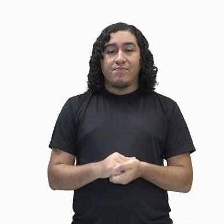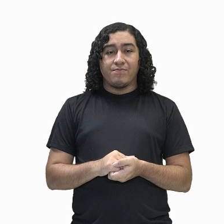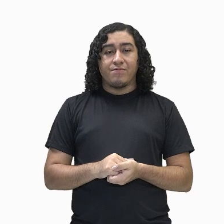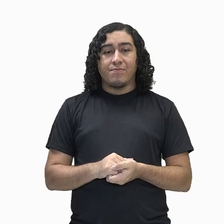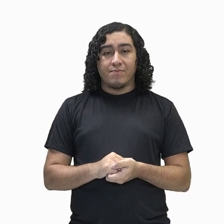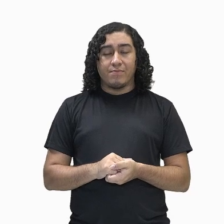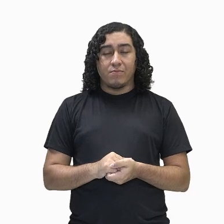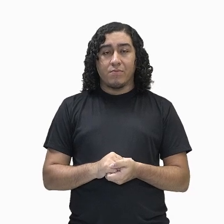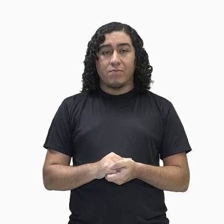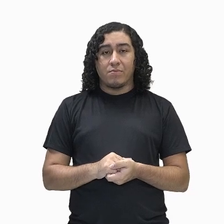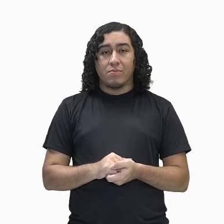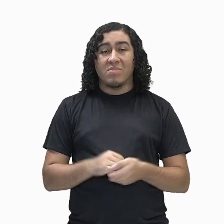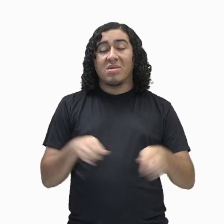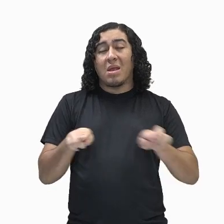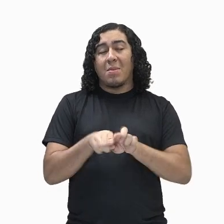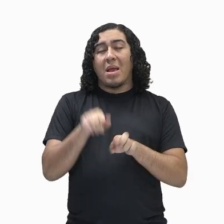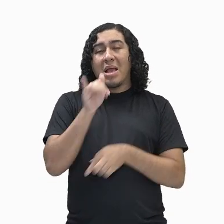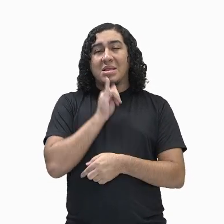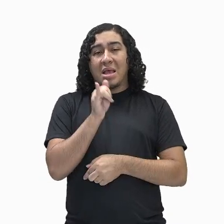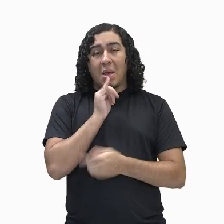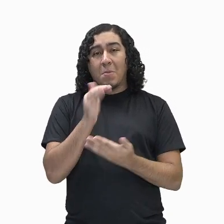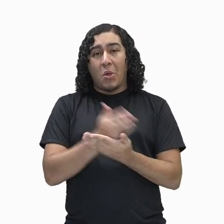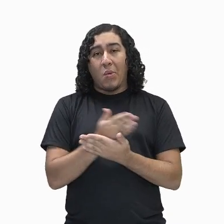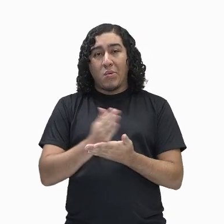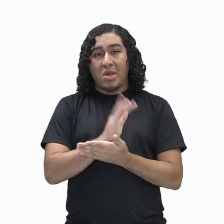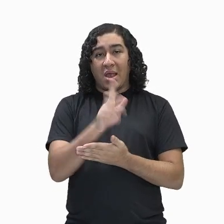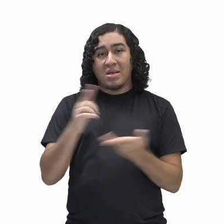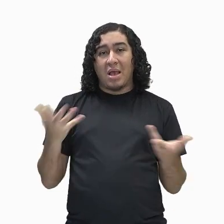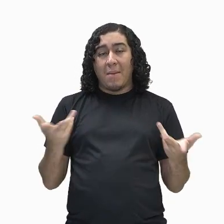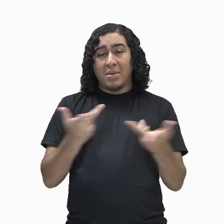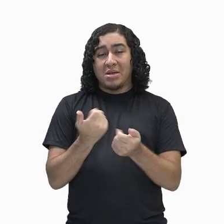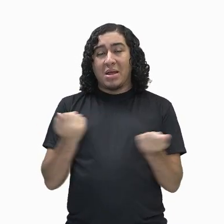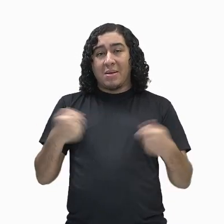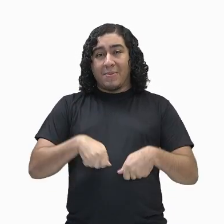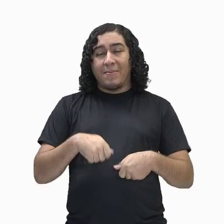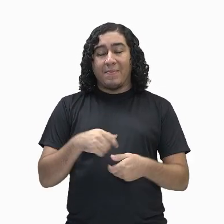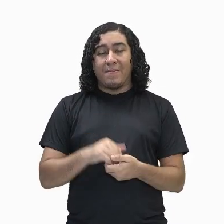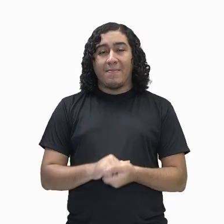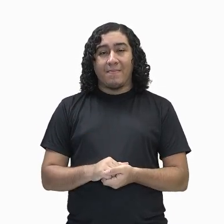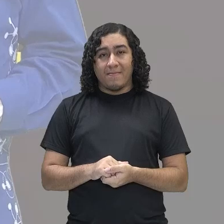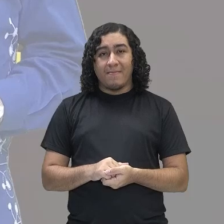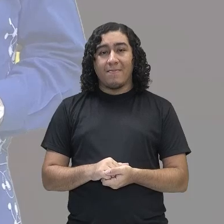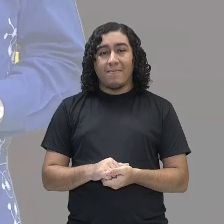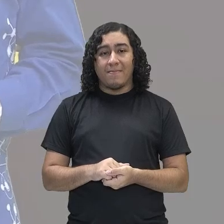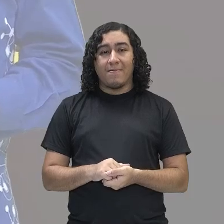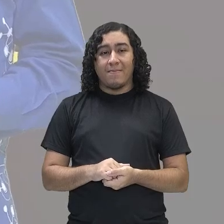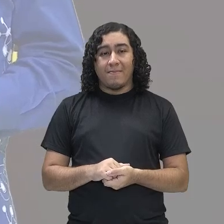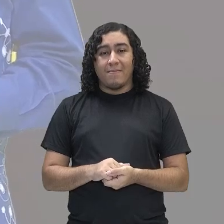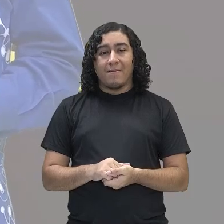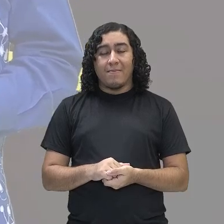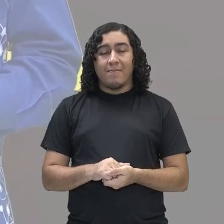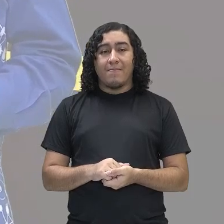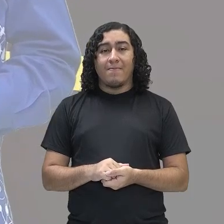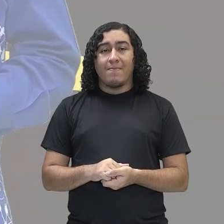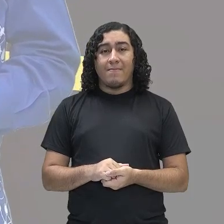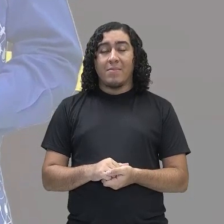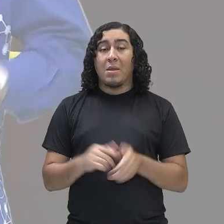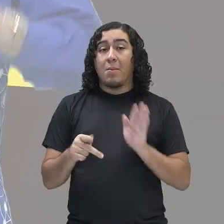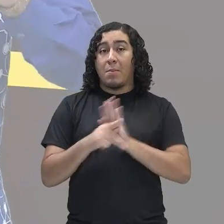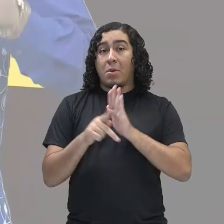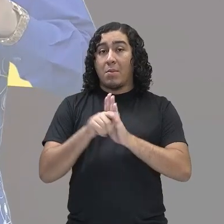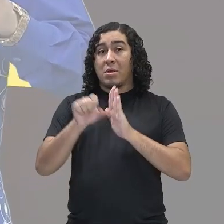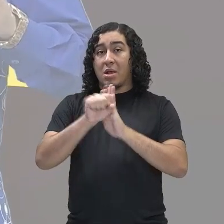para vocês alguns exemplos dessas competências e habilidades que são requeridas para o século